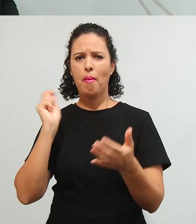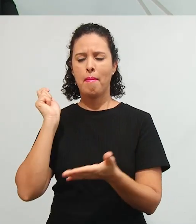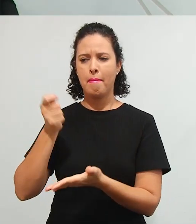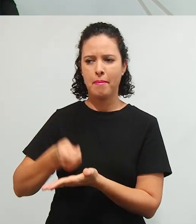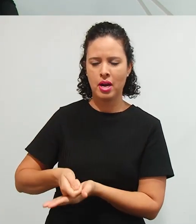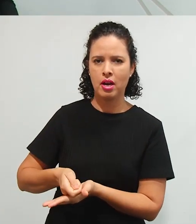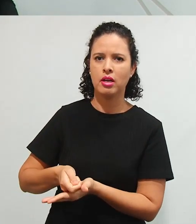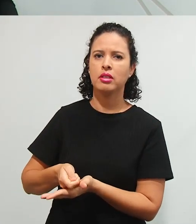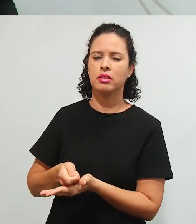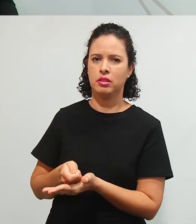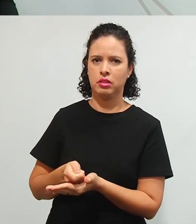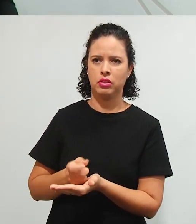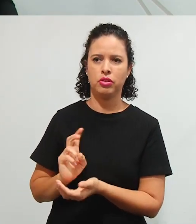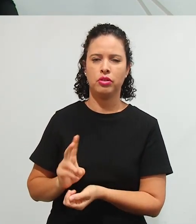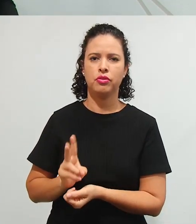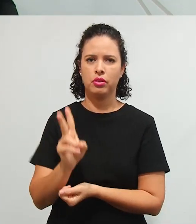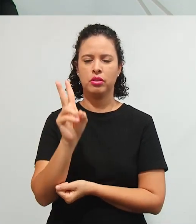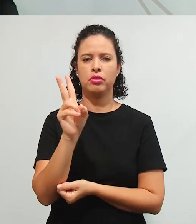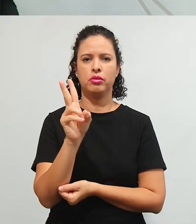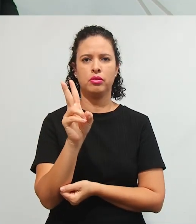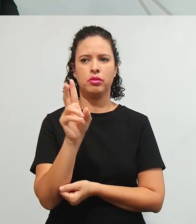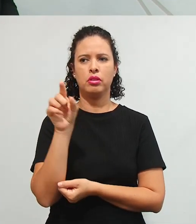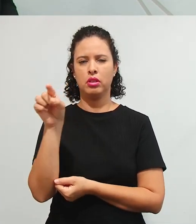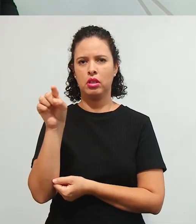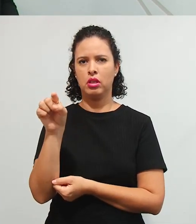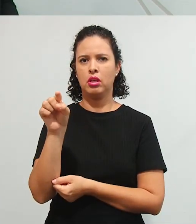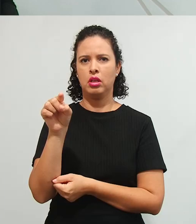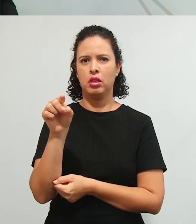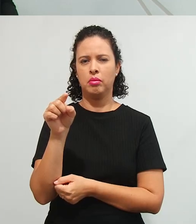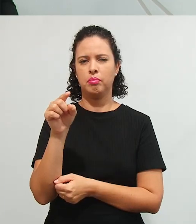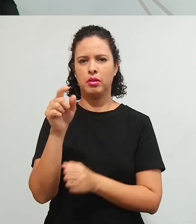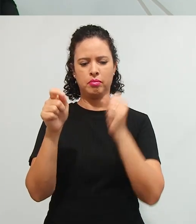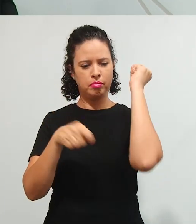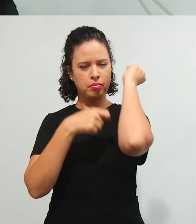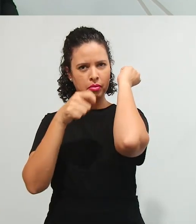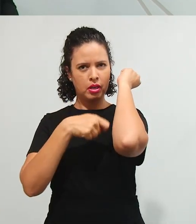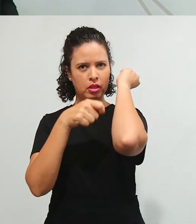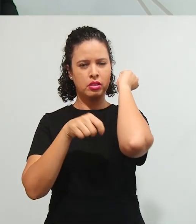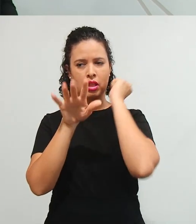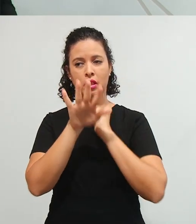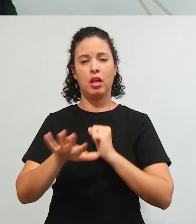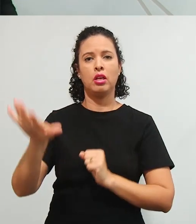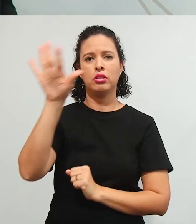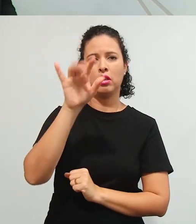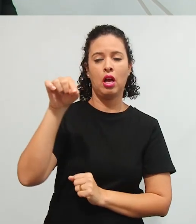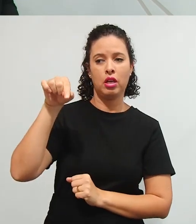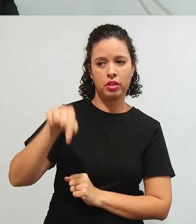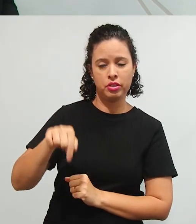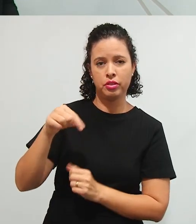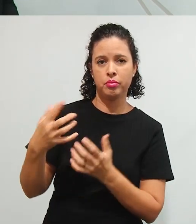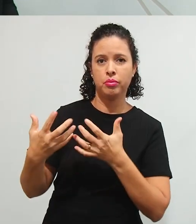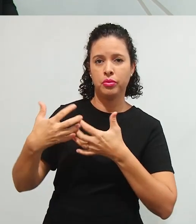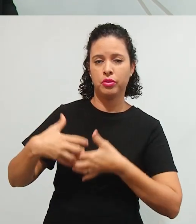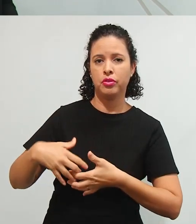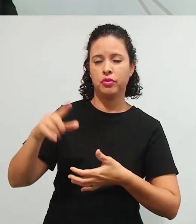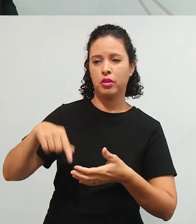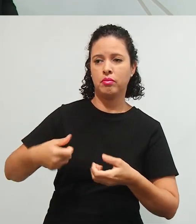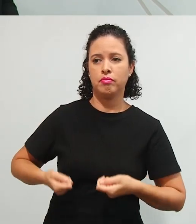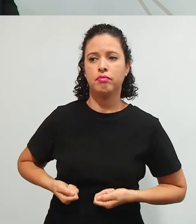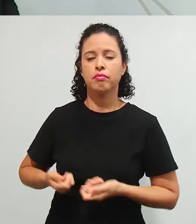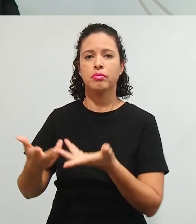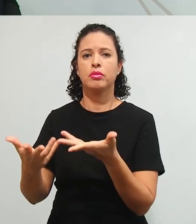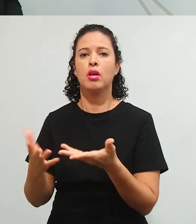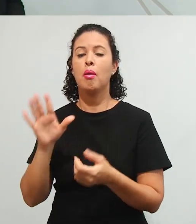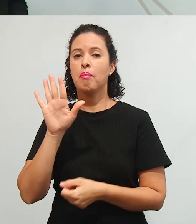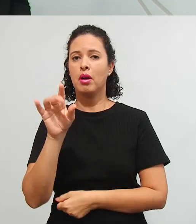paga esse valor para a imprensa nacional, aqui para o IFRO é despesa, mas lá